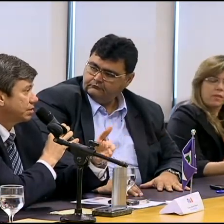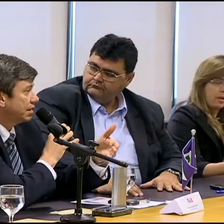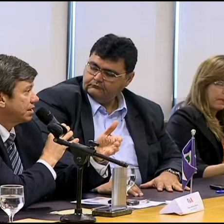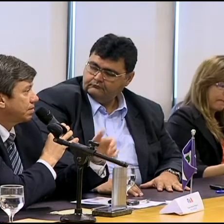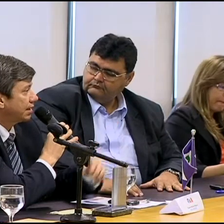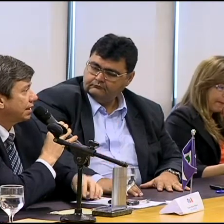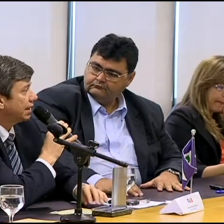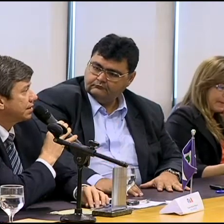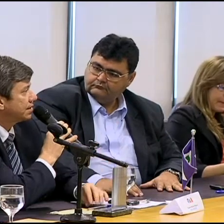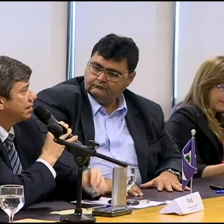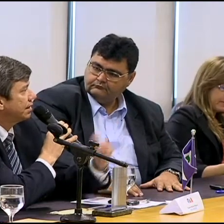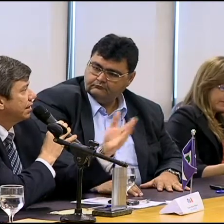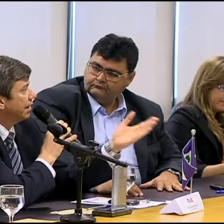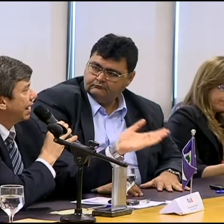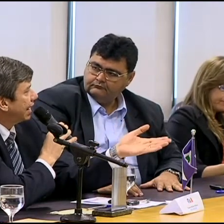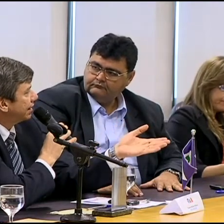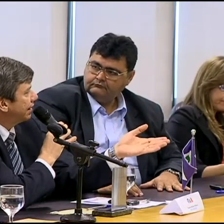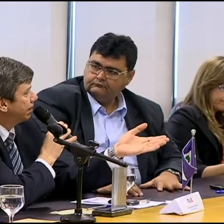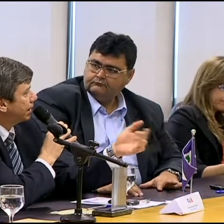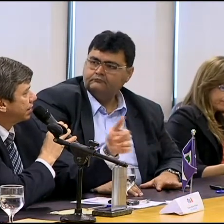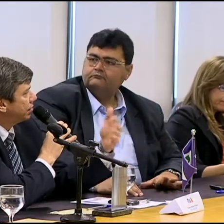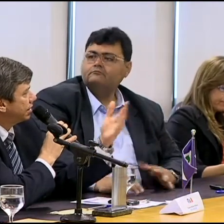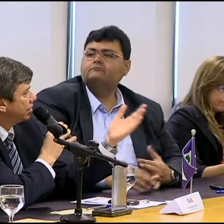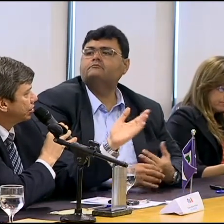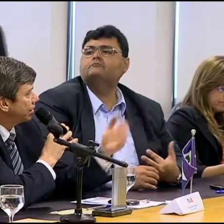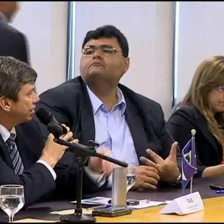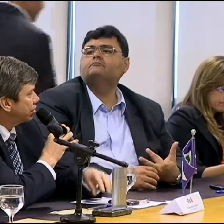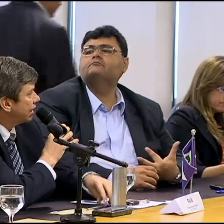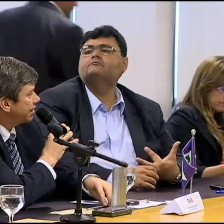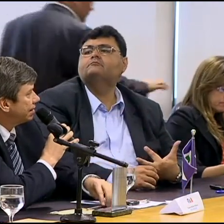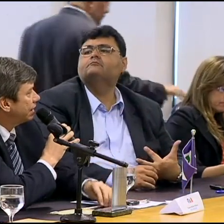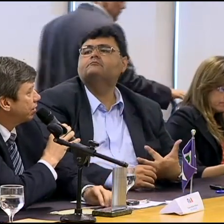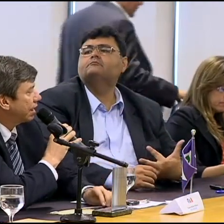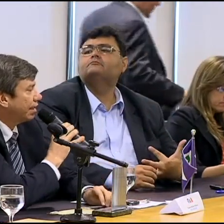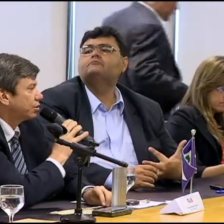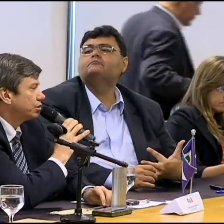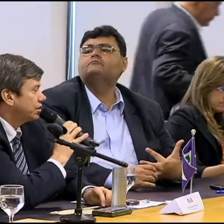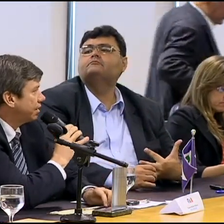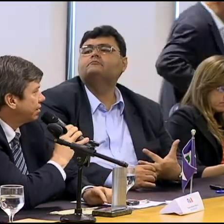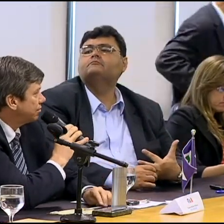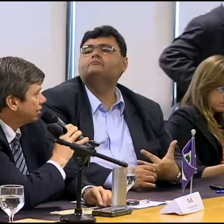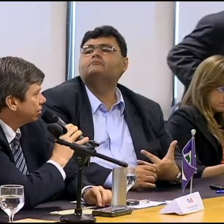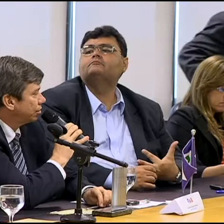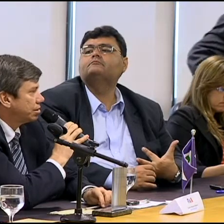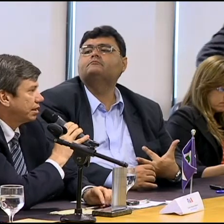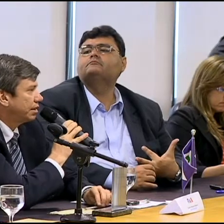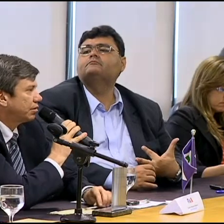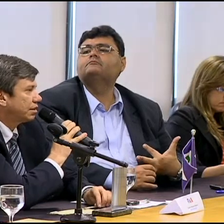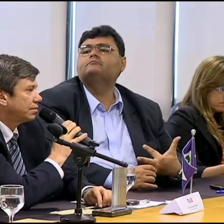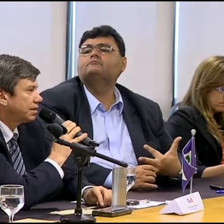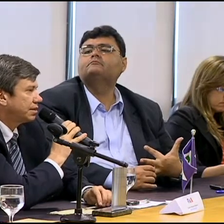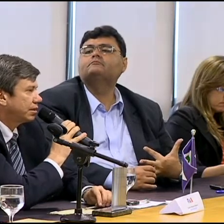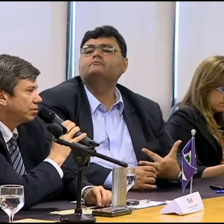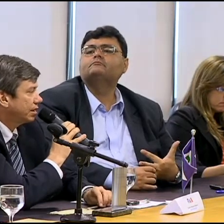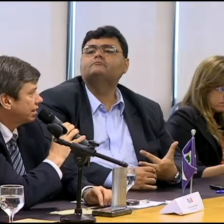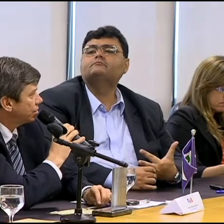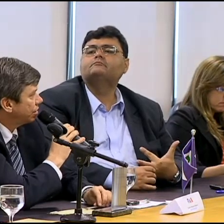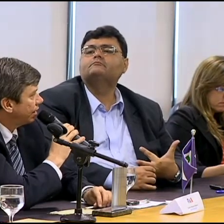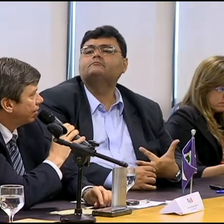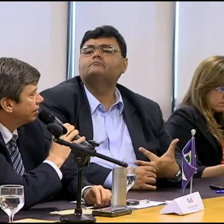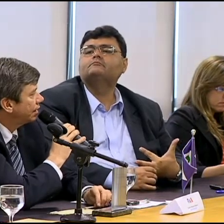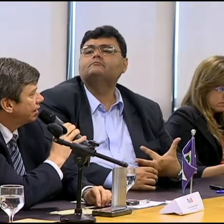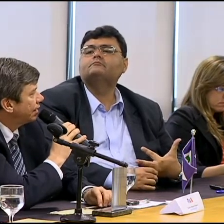que tivemos grandes batalhas aqui para que o CNJ ajudasse a melhorar o judiciário de Mato Grosso, e aqui encontramos a